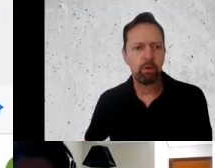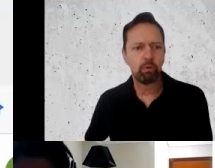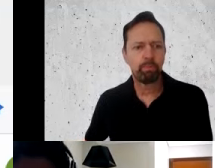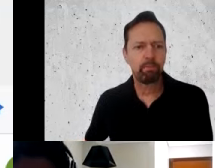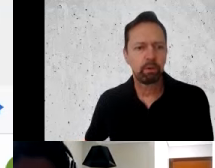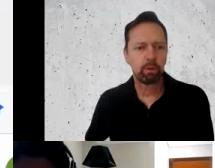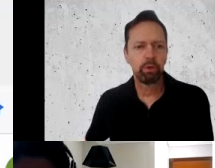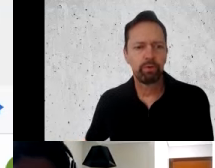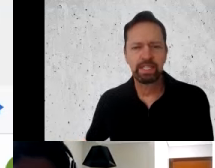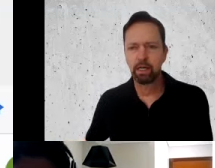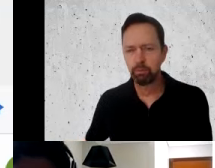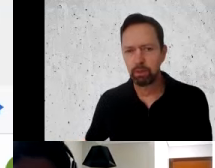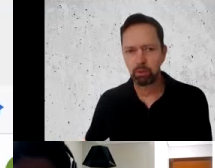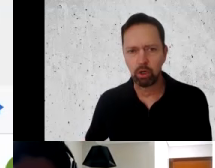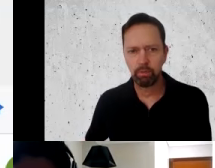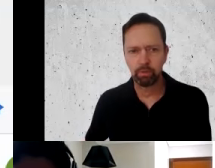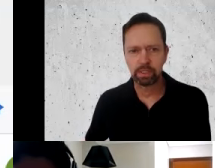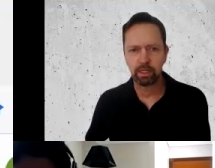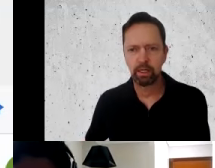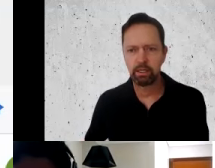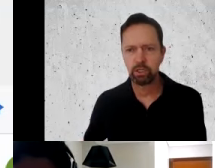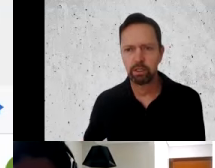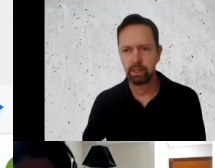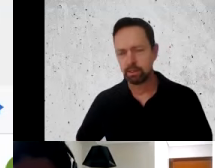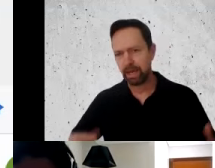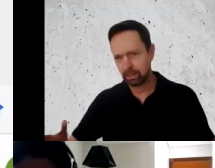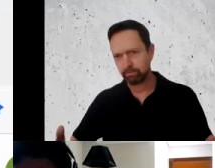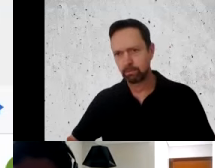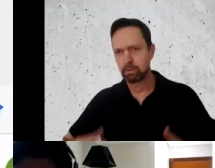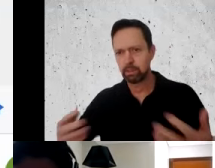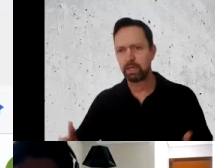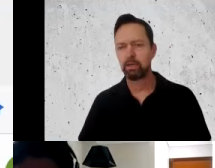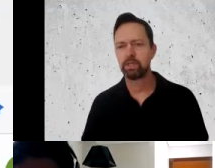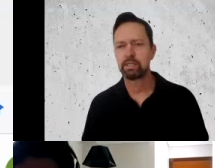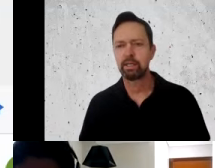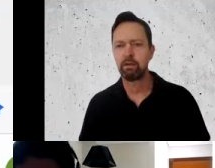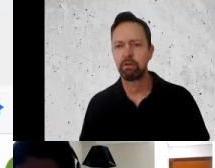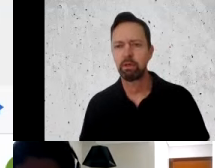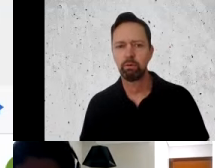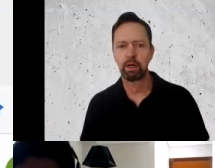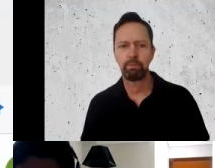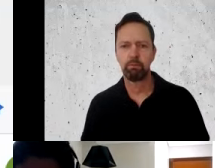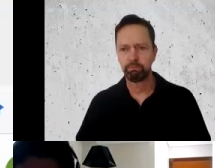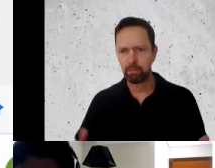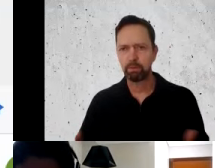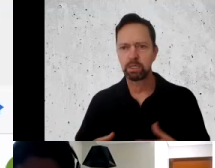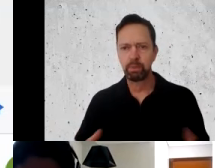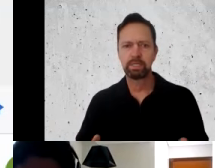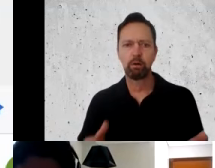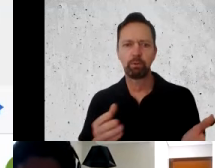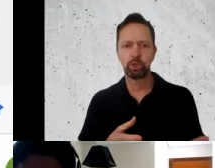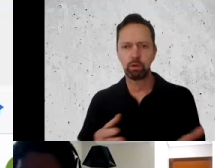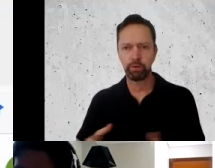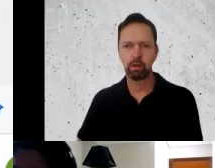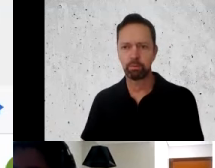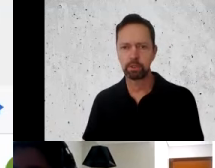Tem também o paper, quando você ganha um prêmio Nobel, você ganha eles pedem que você escreva um paper